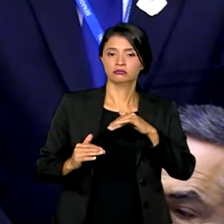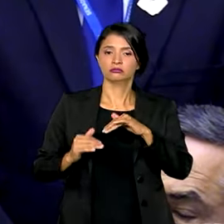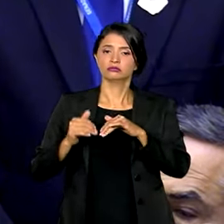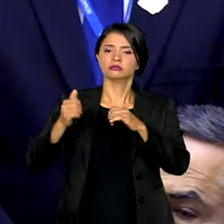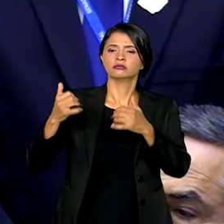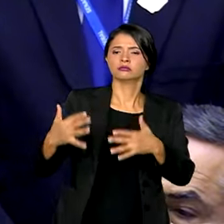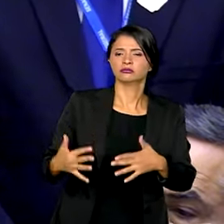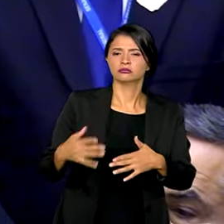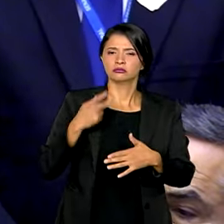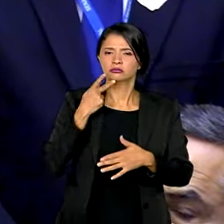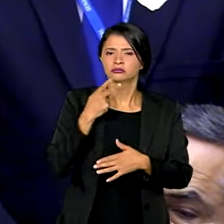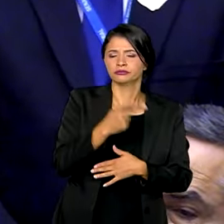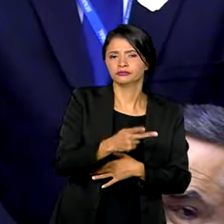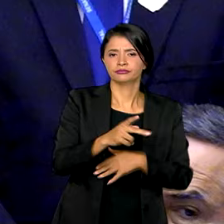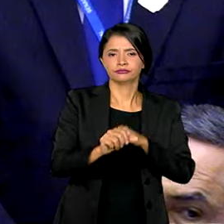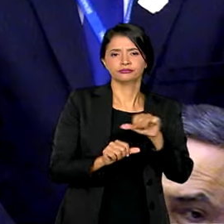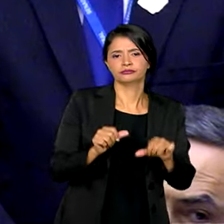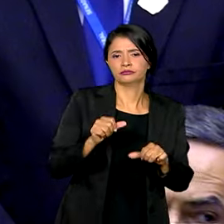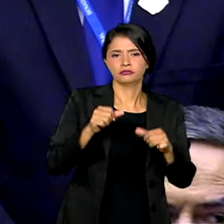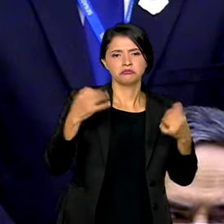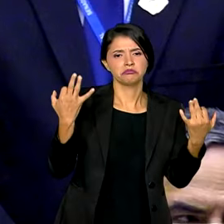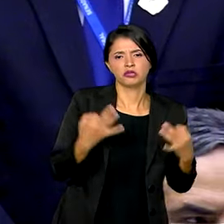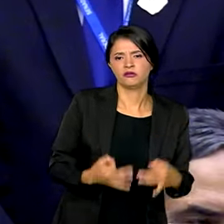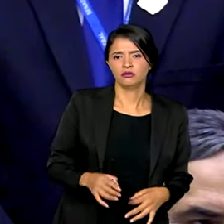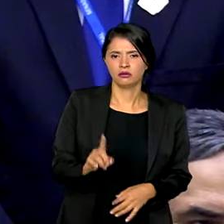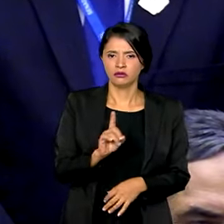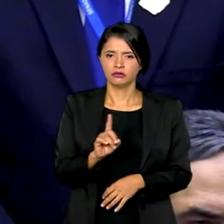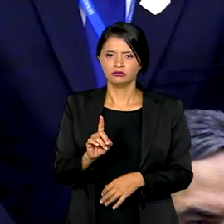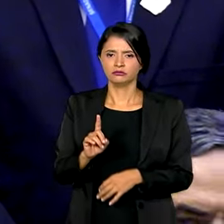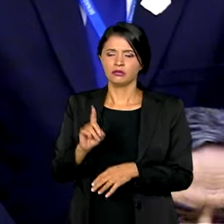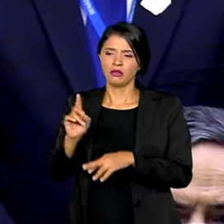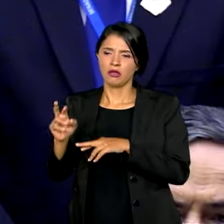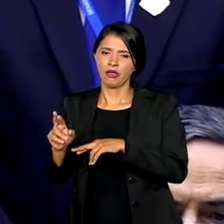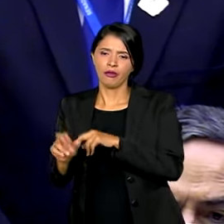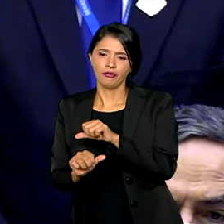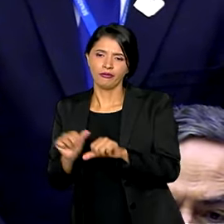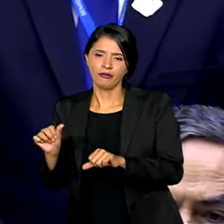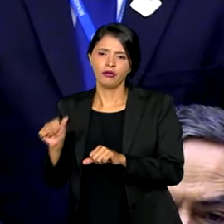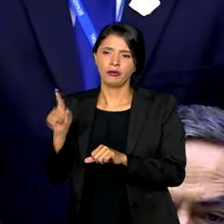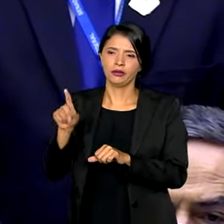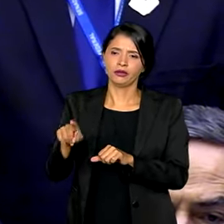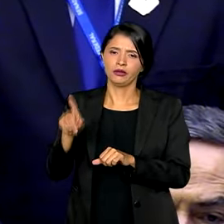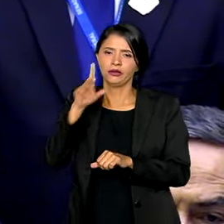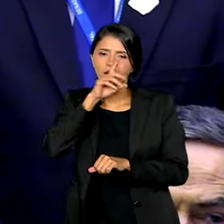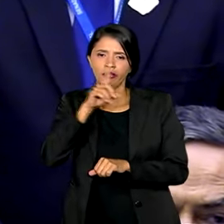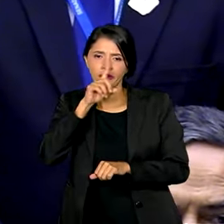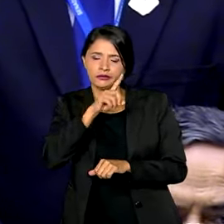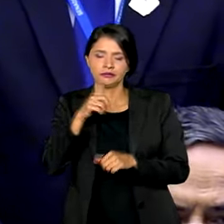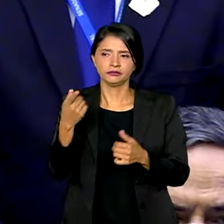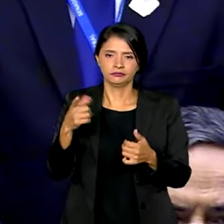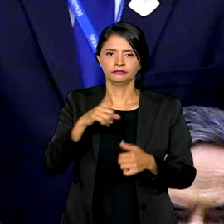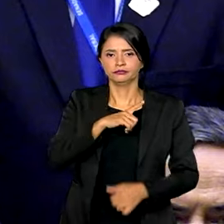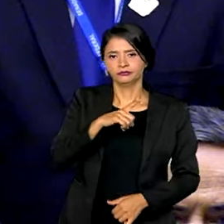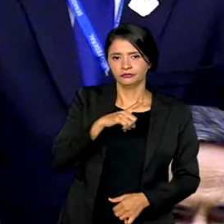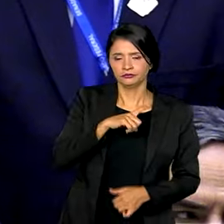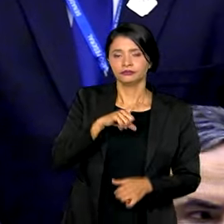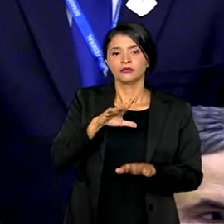dizendo: a reforma não é perfeita, a reforma tem imperfeições. Eu queria dizer que